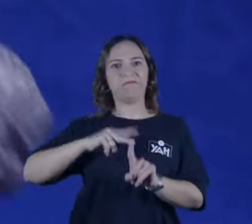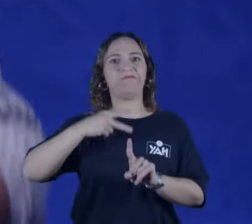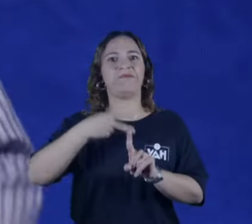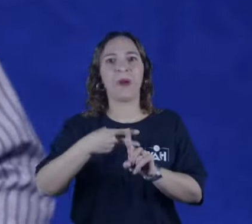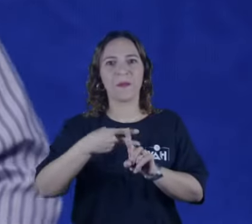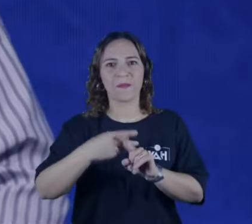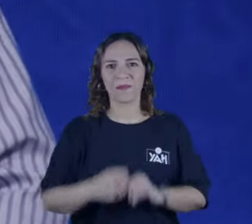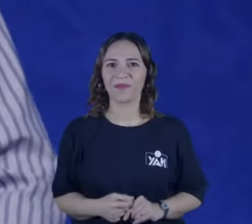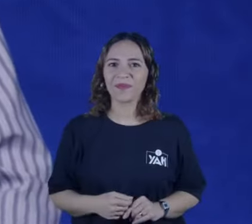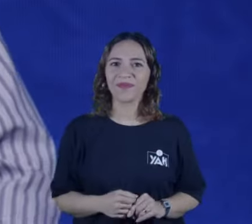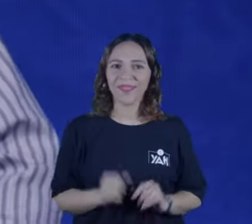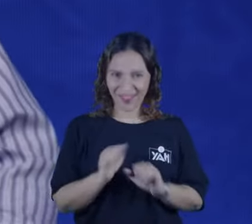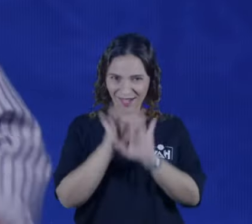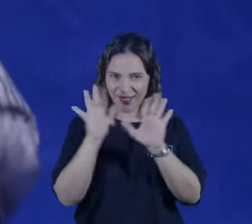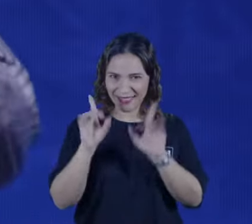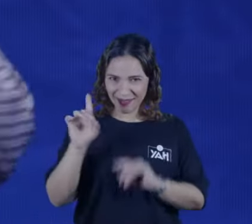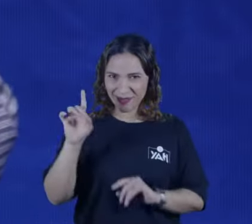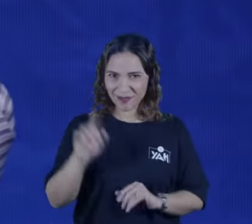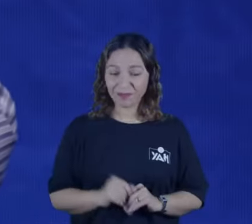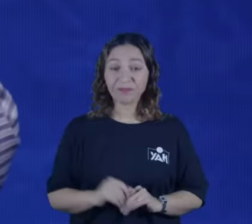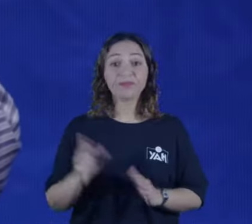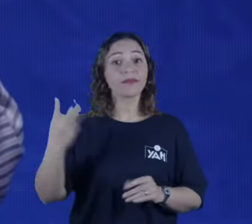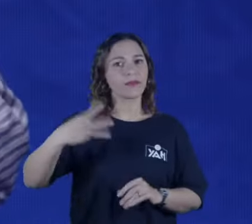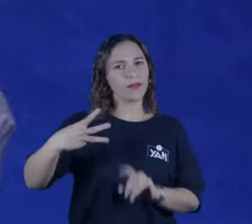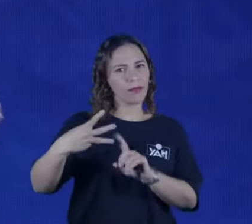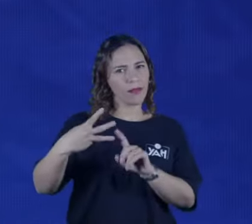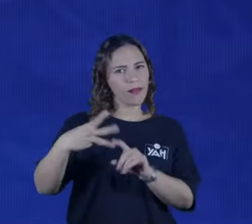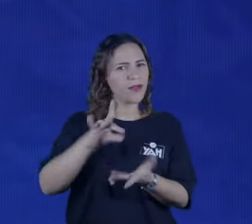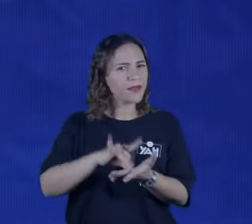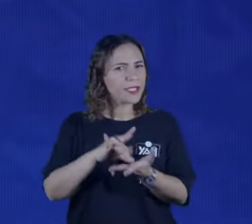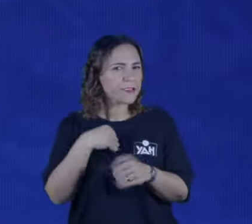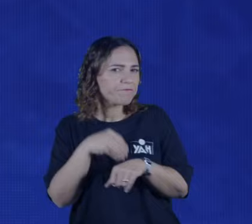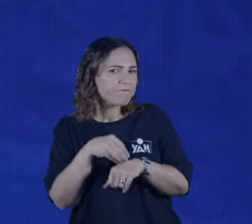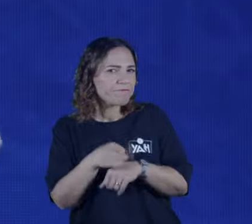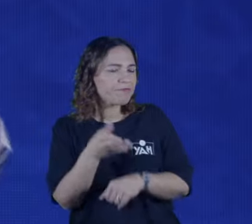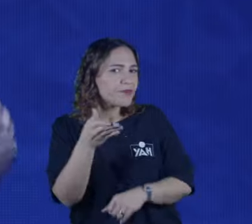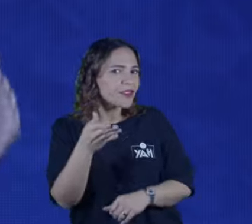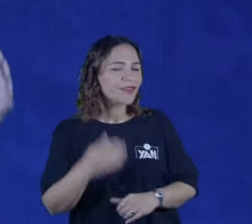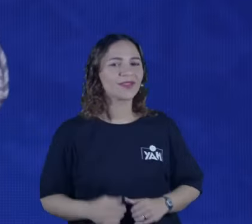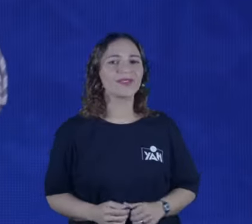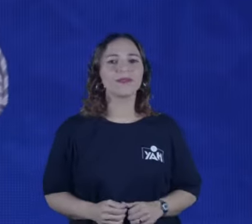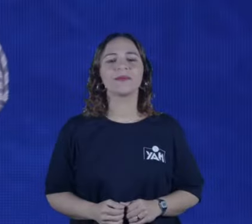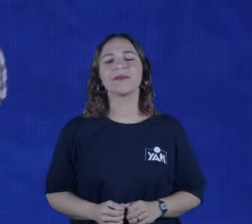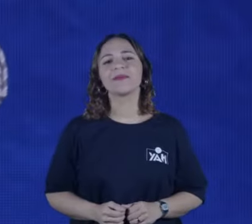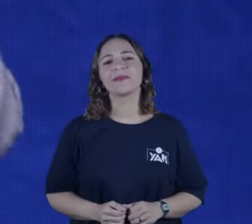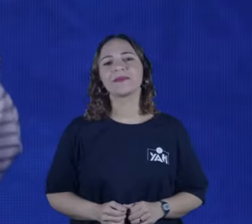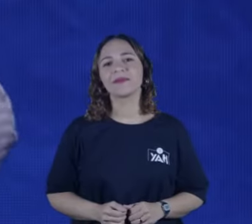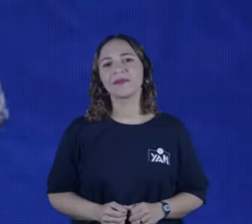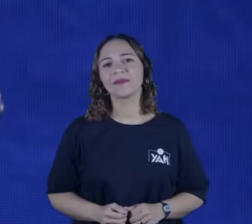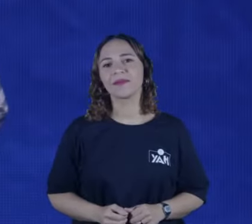A terceira reflexão, a terceira verdade que eu quero apresentar para vocês